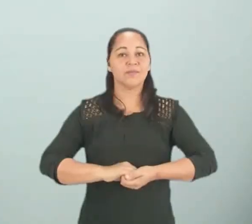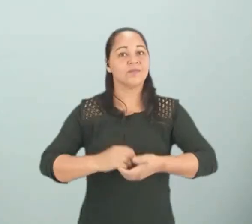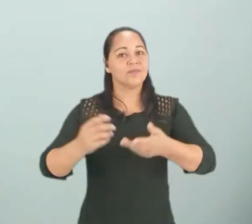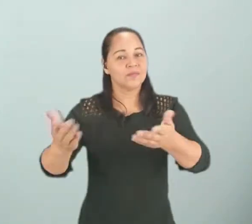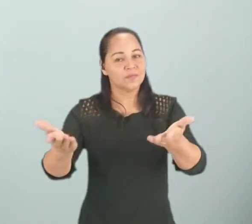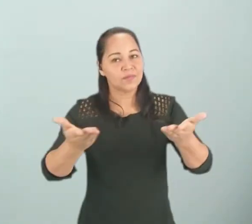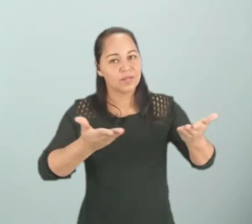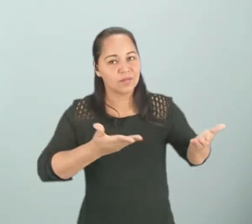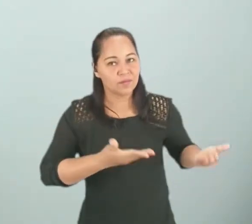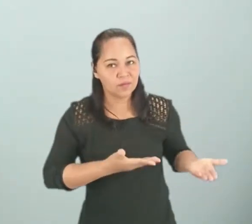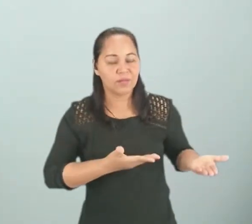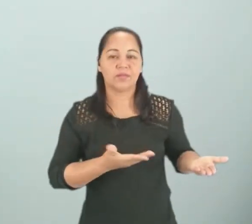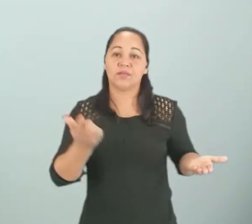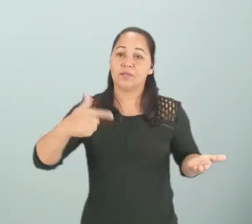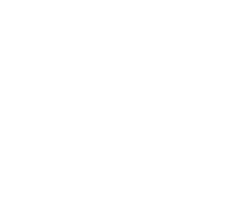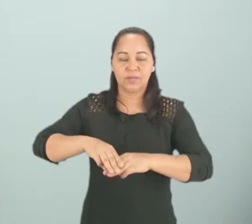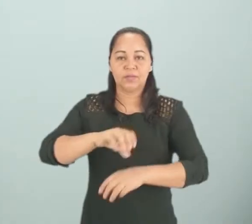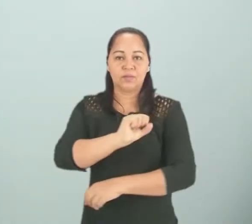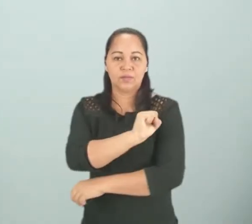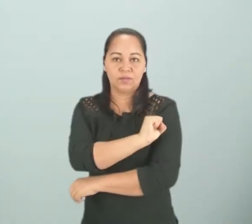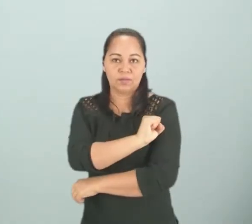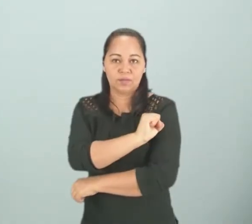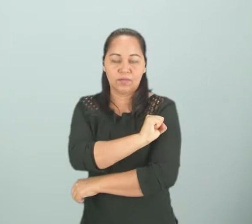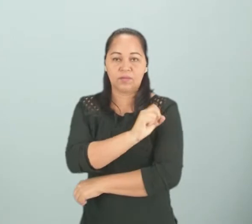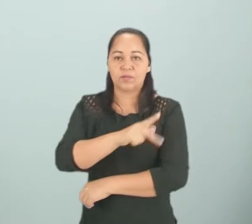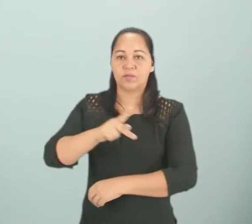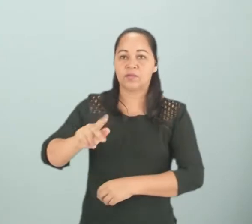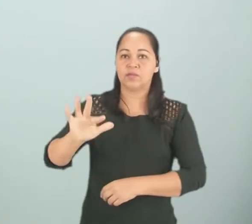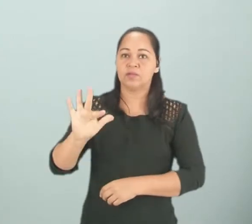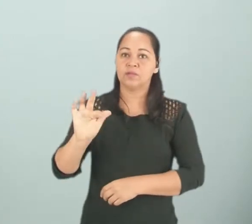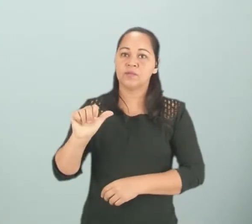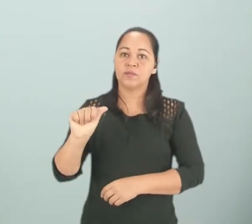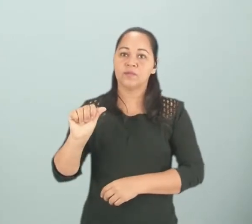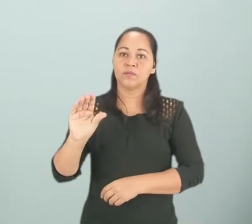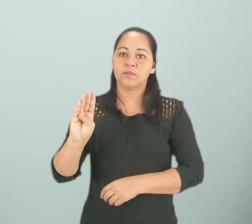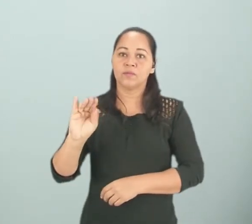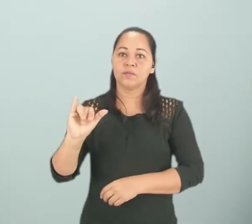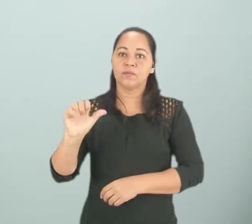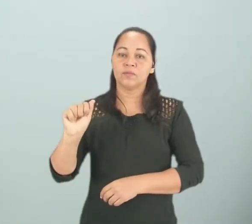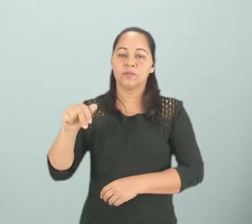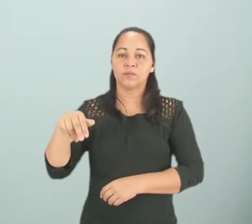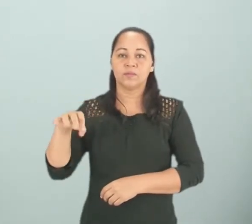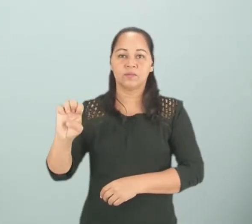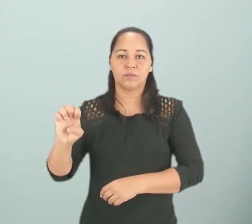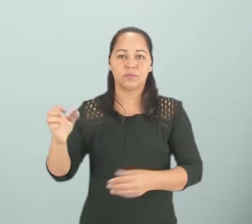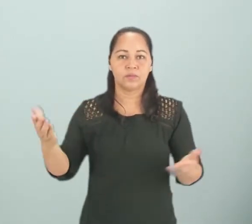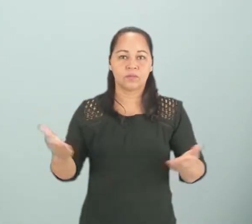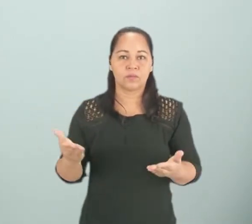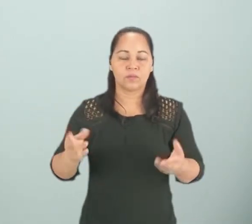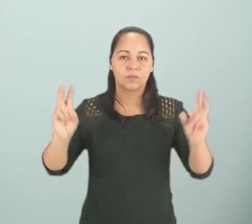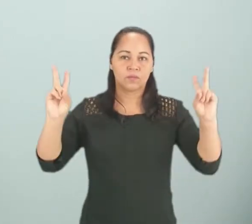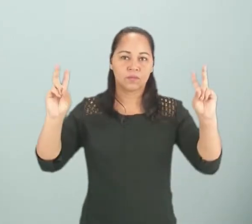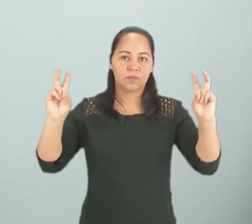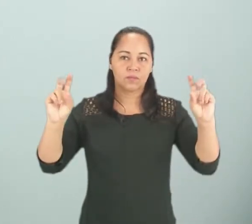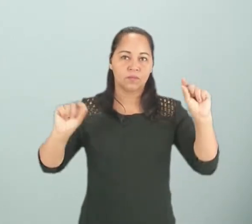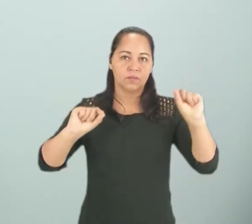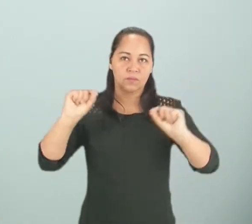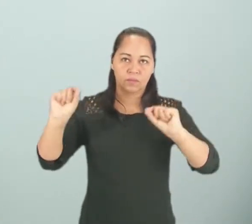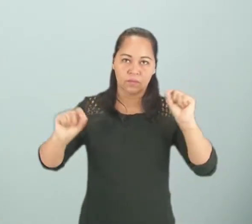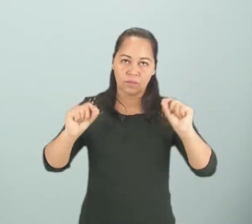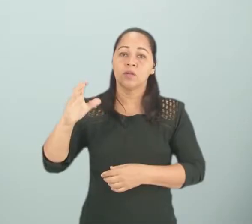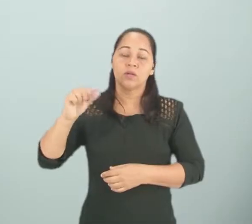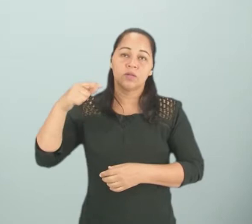Sejam bem-vindos a mais uma aula de matemática. Eu sou a professora Fabiane Farias e hoje nós vamos falar sobre sistemas de equações do